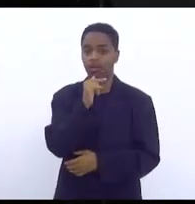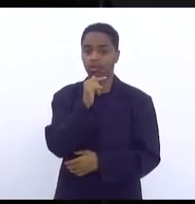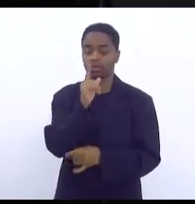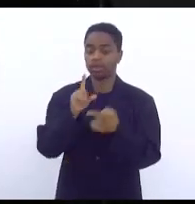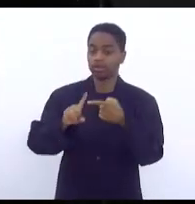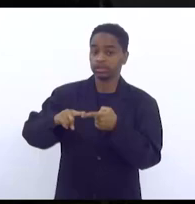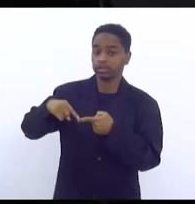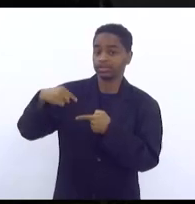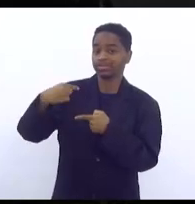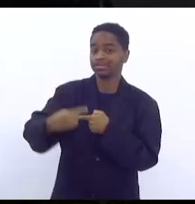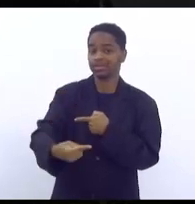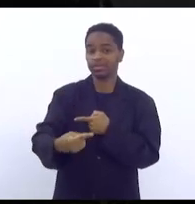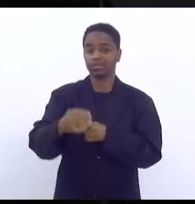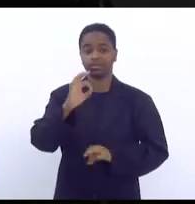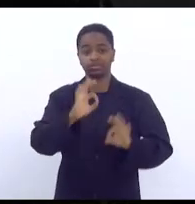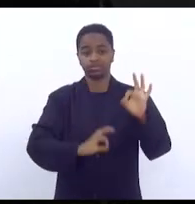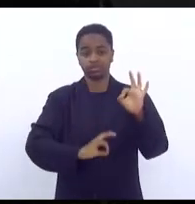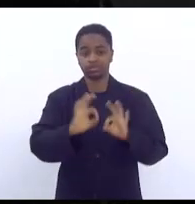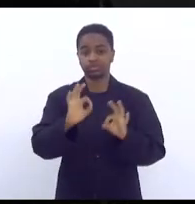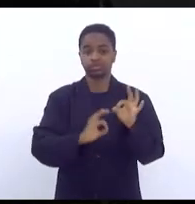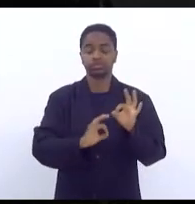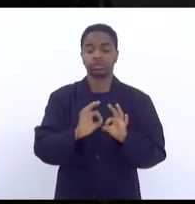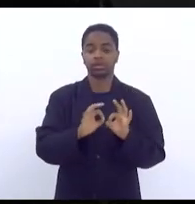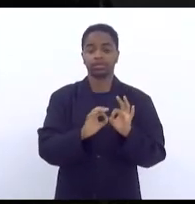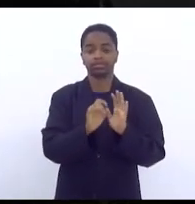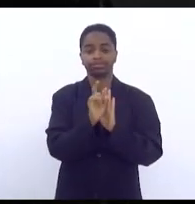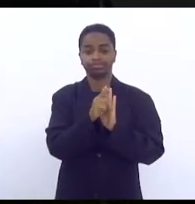depois instalar os